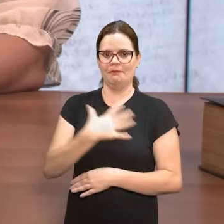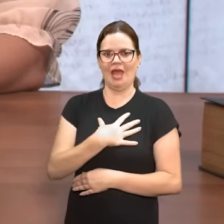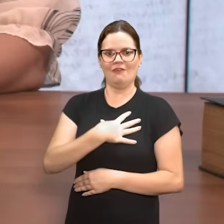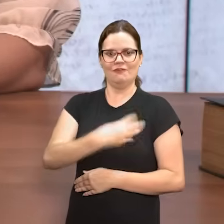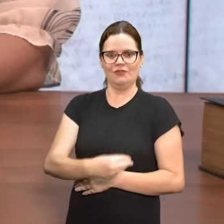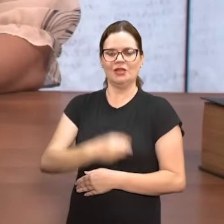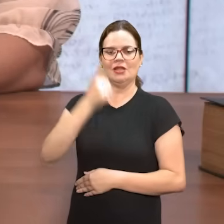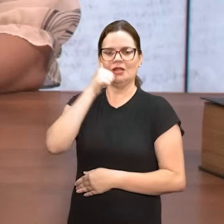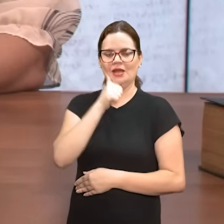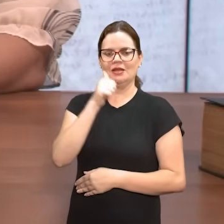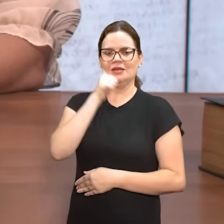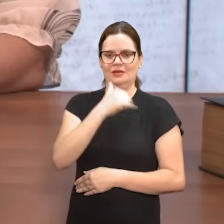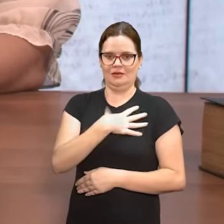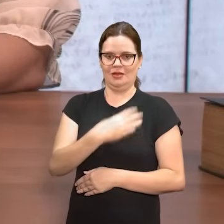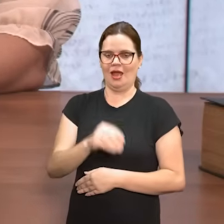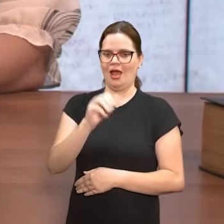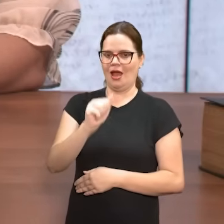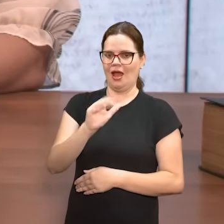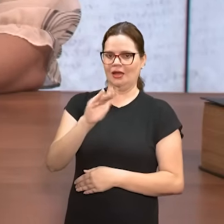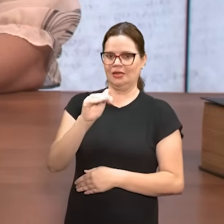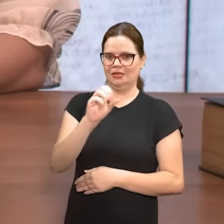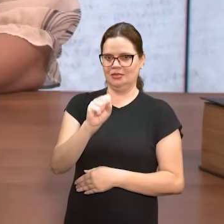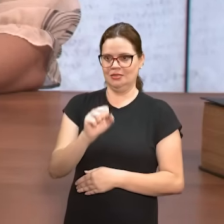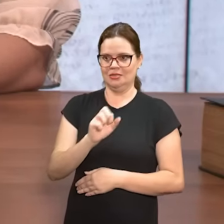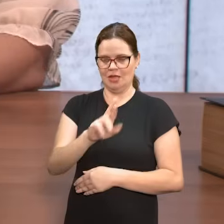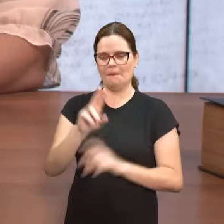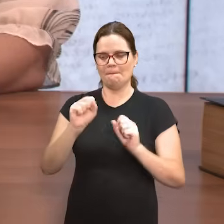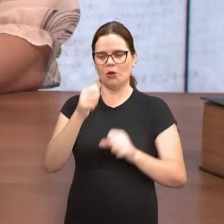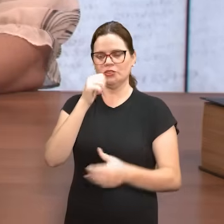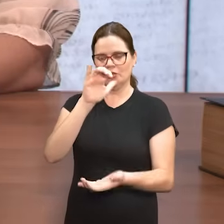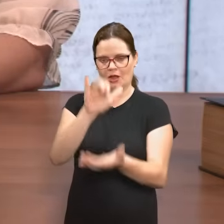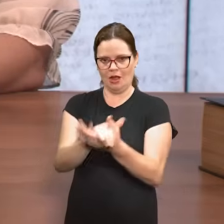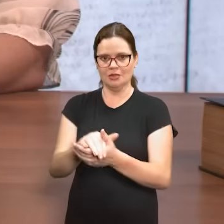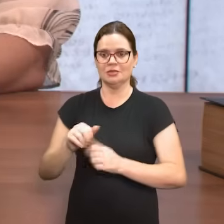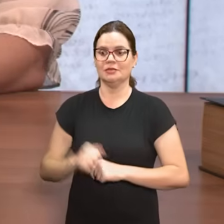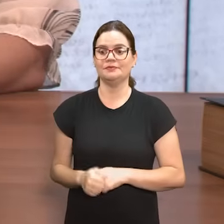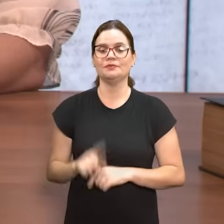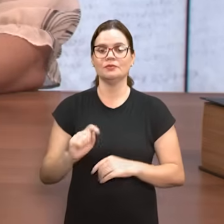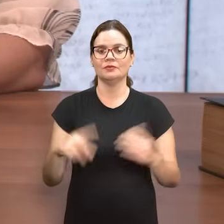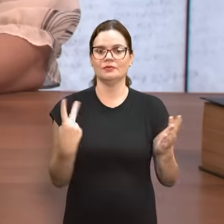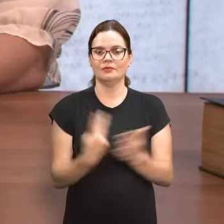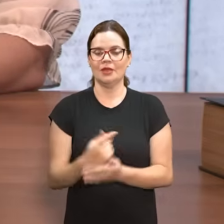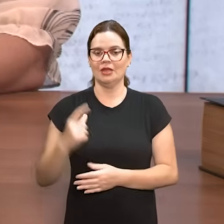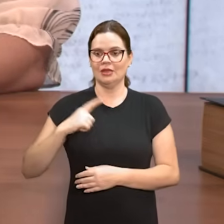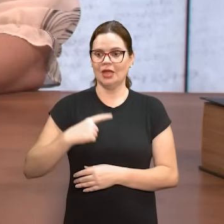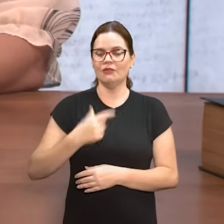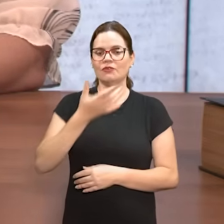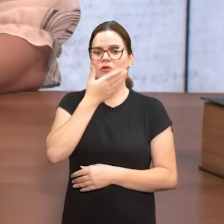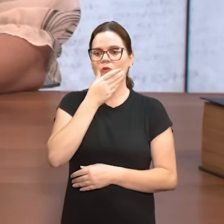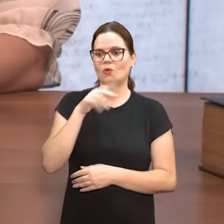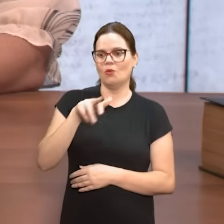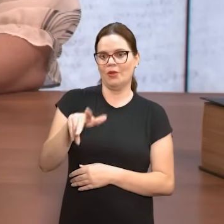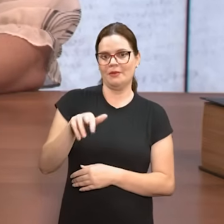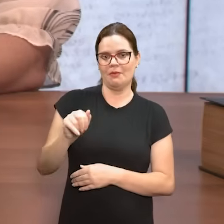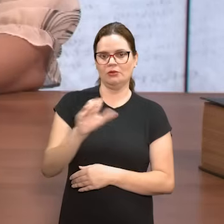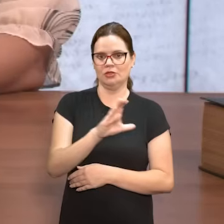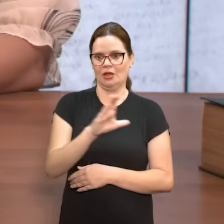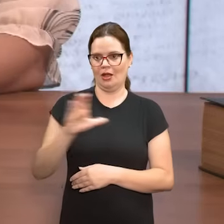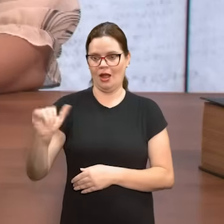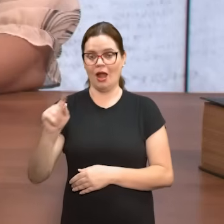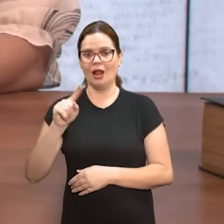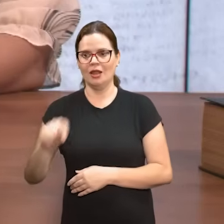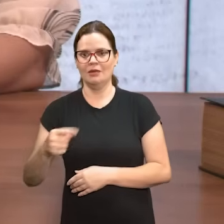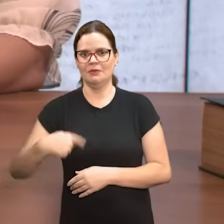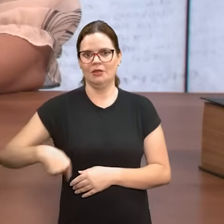por mulher. Tomou-a, pois, Otiniel, filho de Kenaz, irmão de Calebe, e